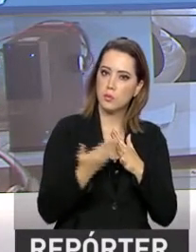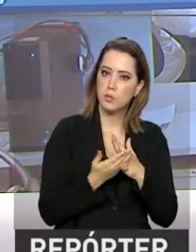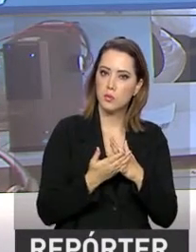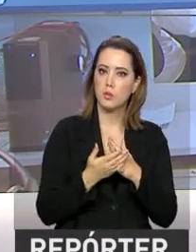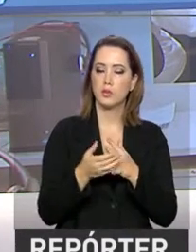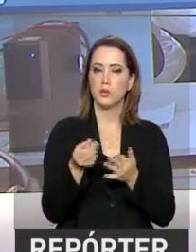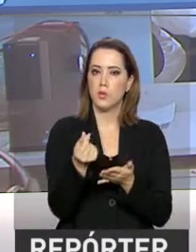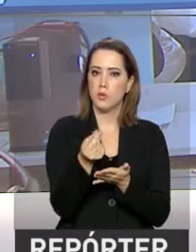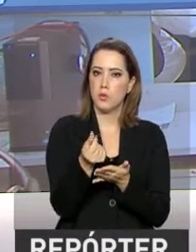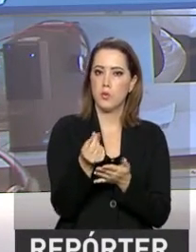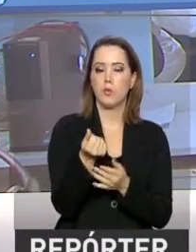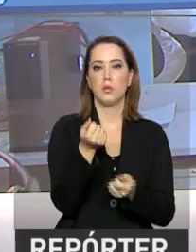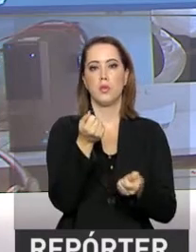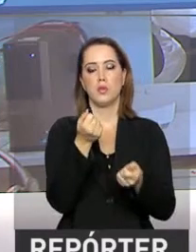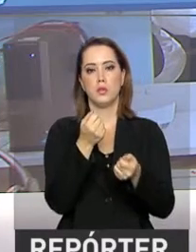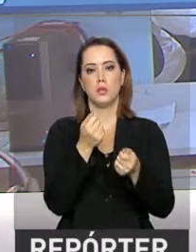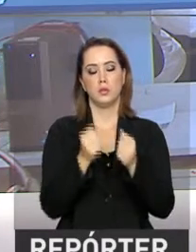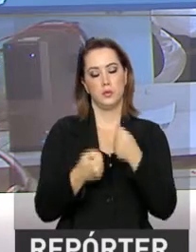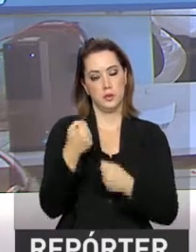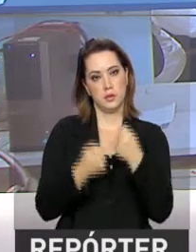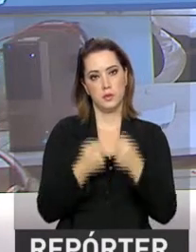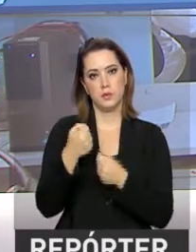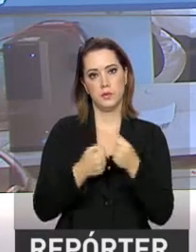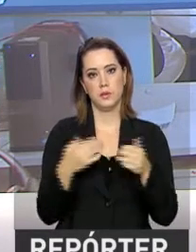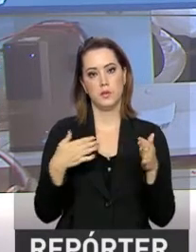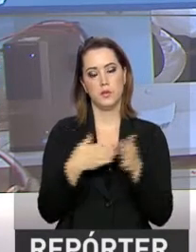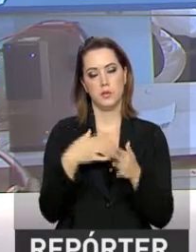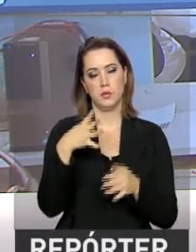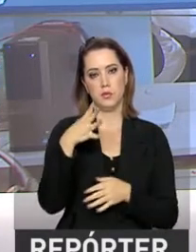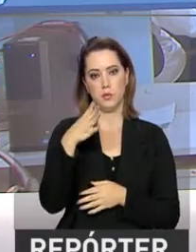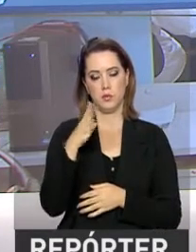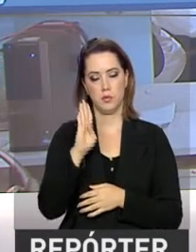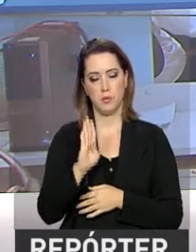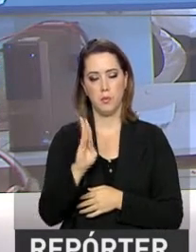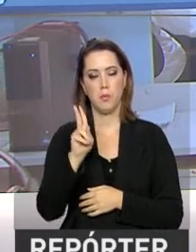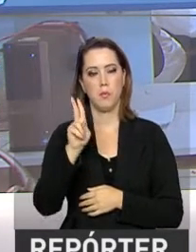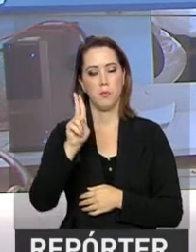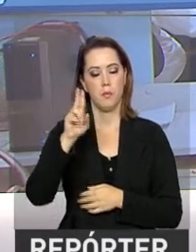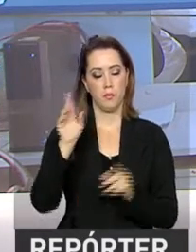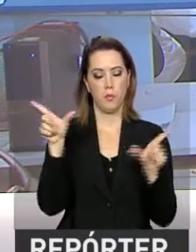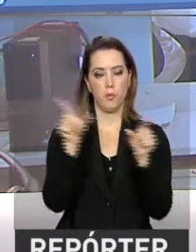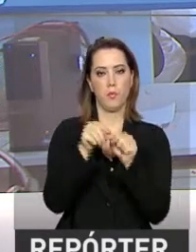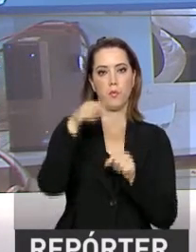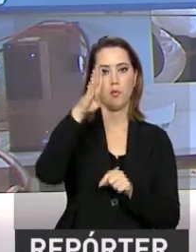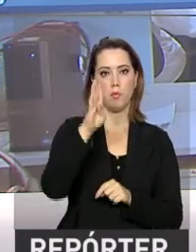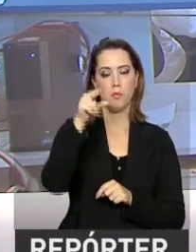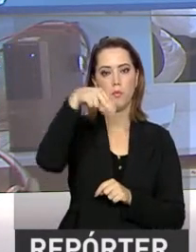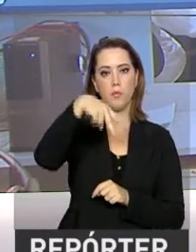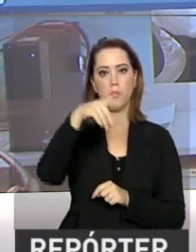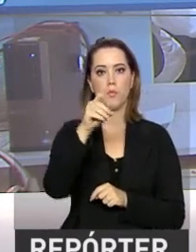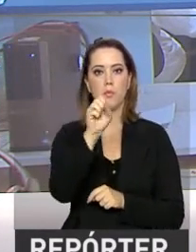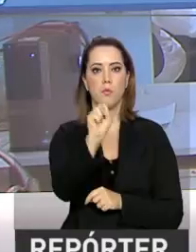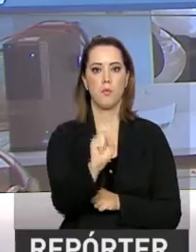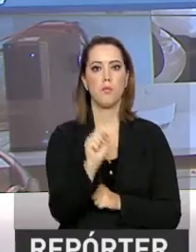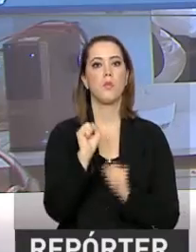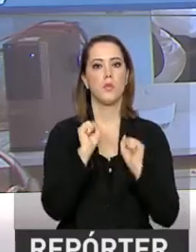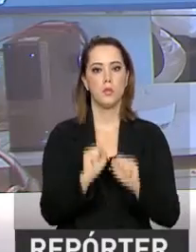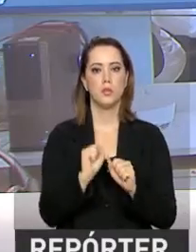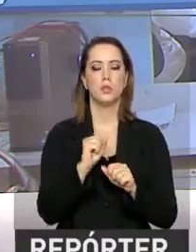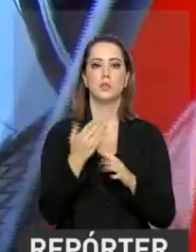até dezembro de 2015 poderão renegociar suas dívidas o prazo vai até dezembro deste